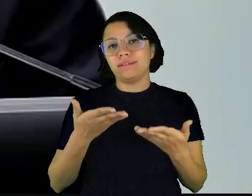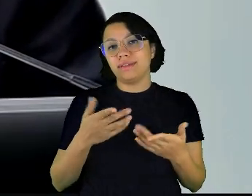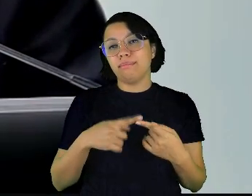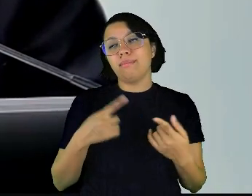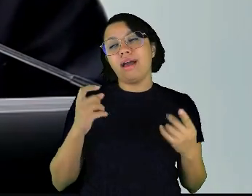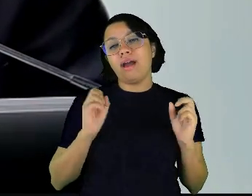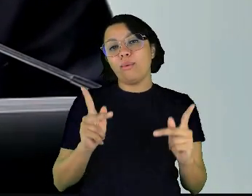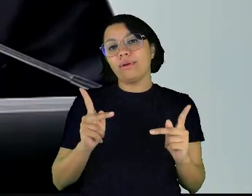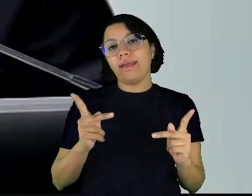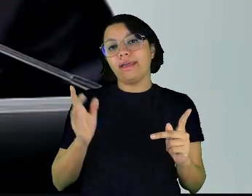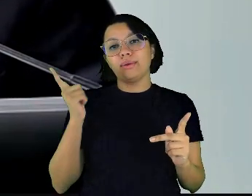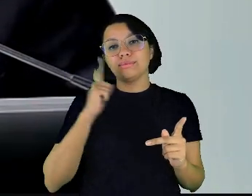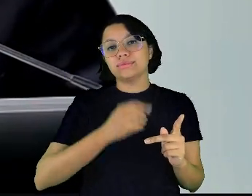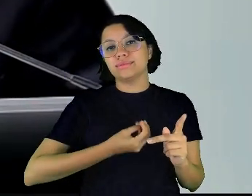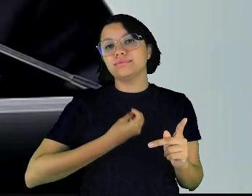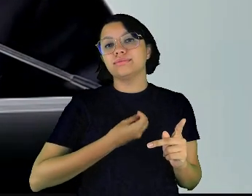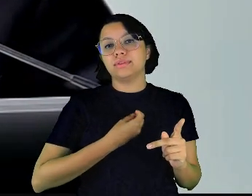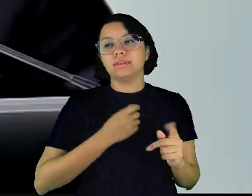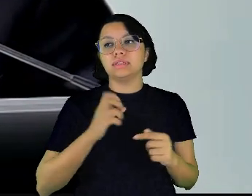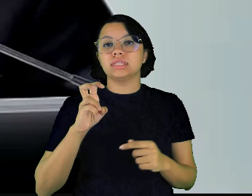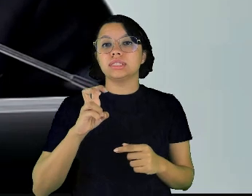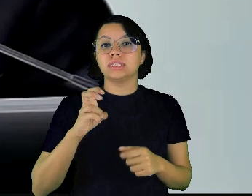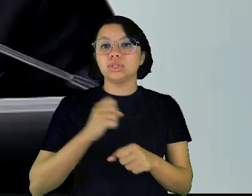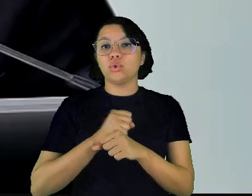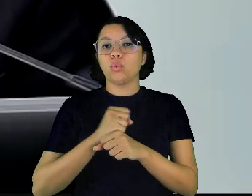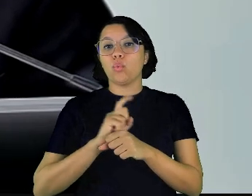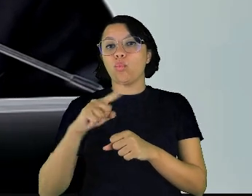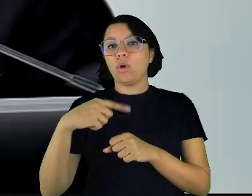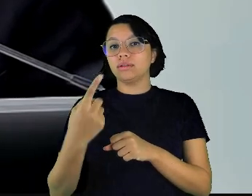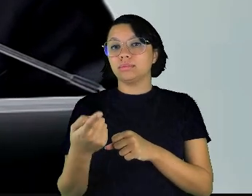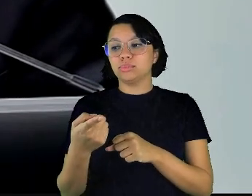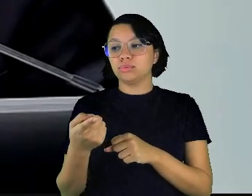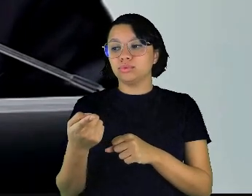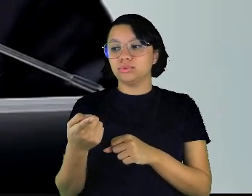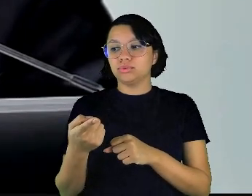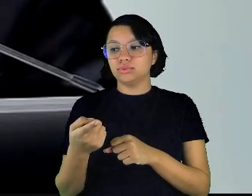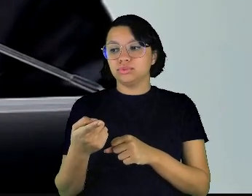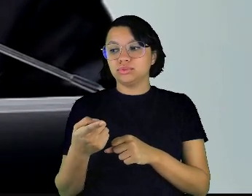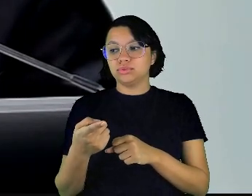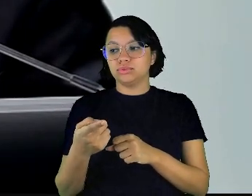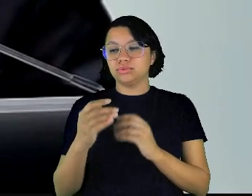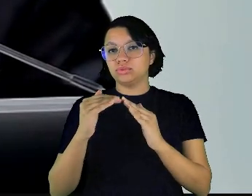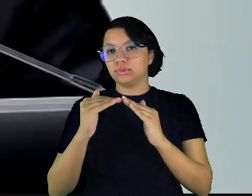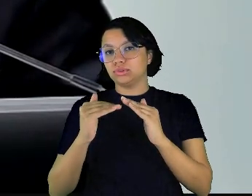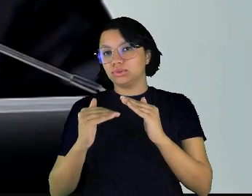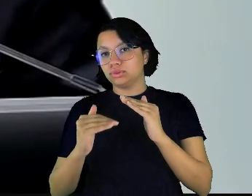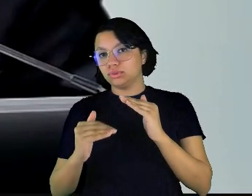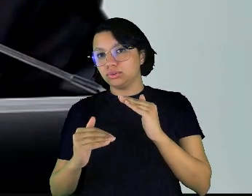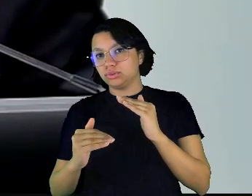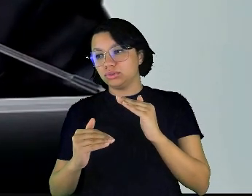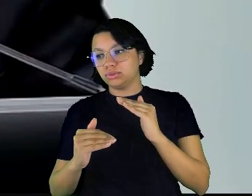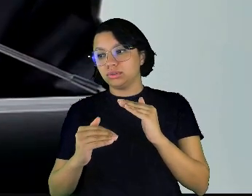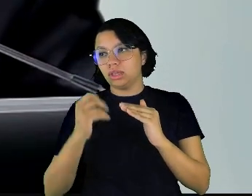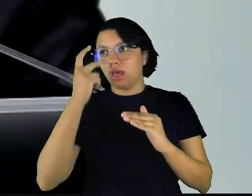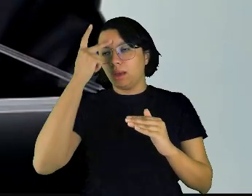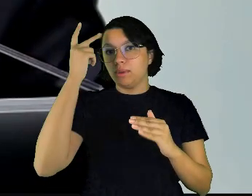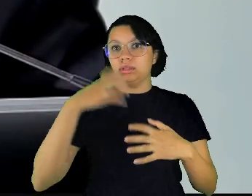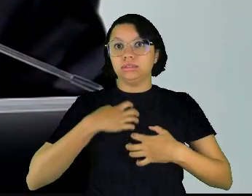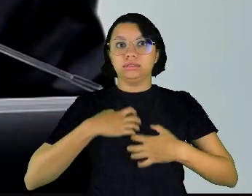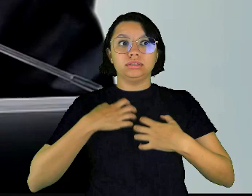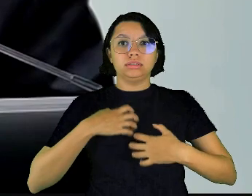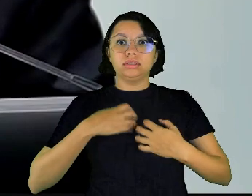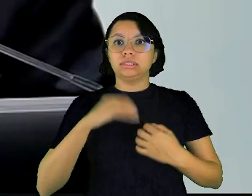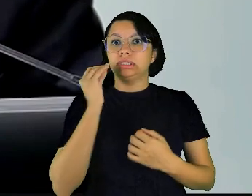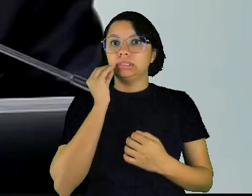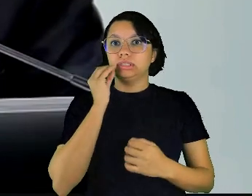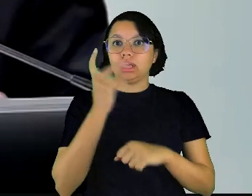dá para viver. 5 anos depois, isso foi só caindo. Aí a pessoa começa a entrar em desespero. Aí começa a tentar buscar